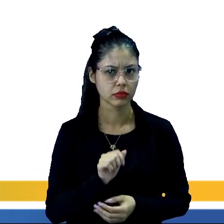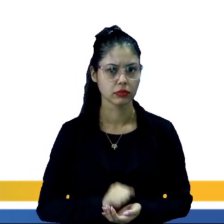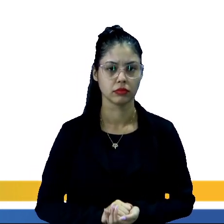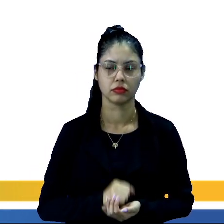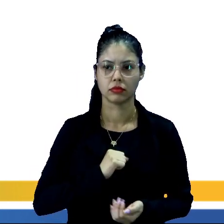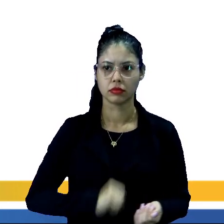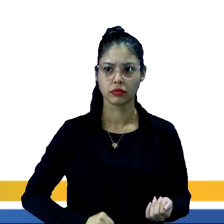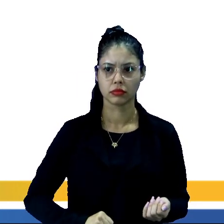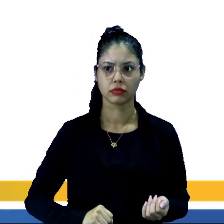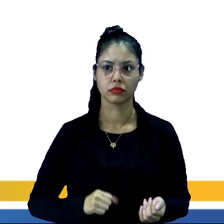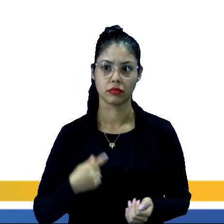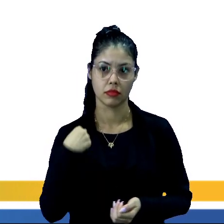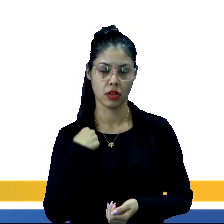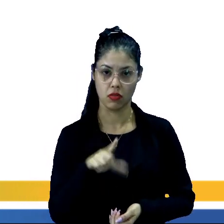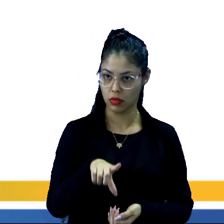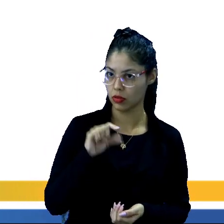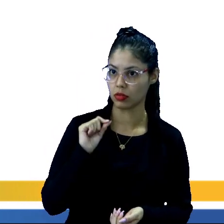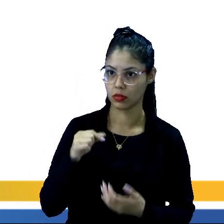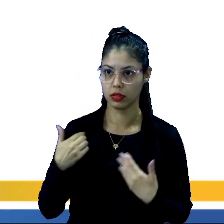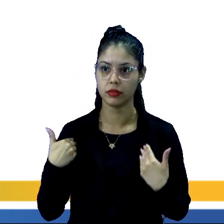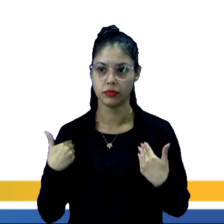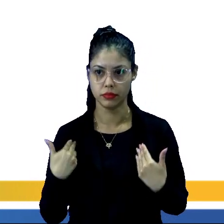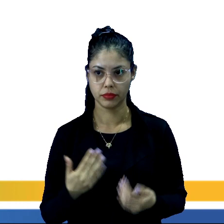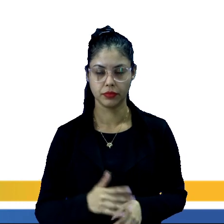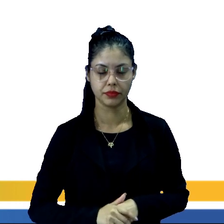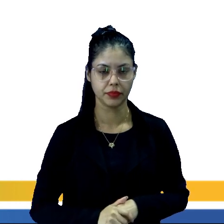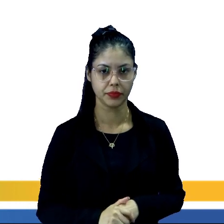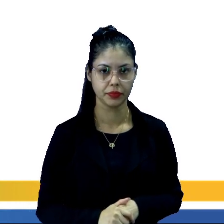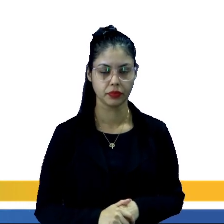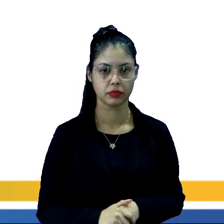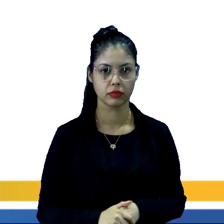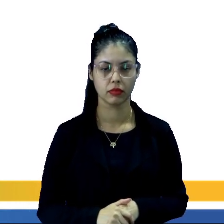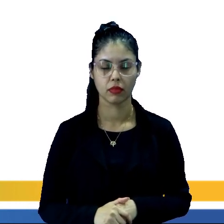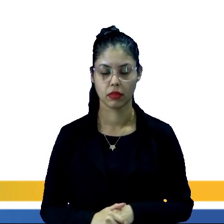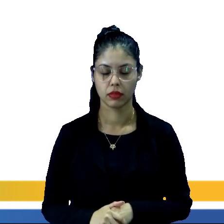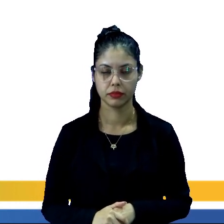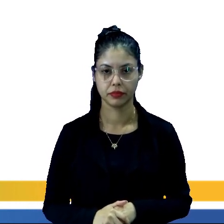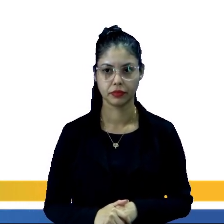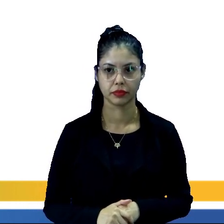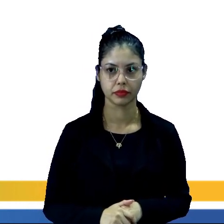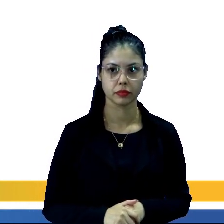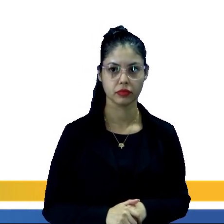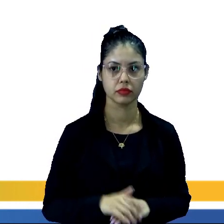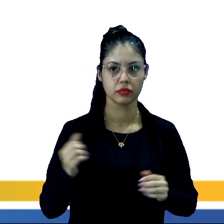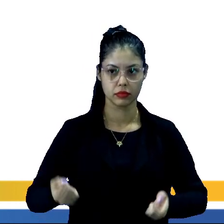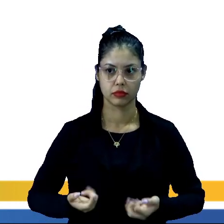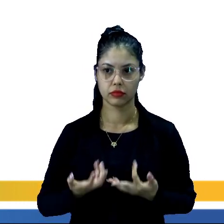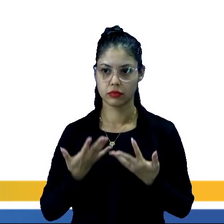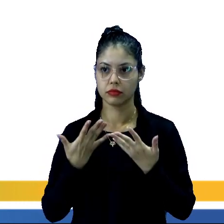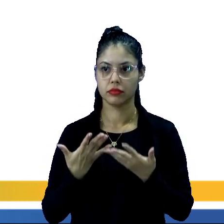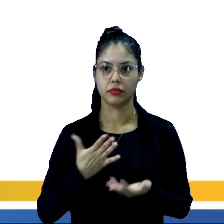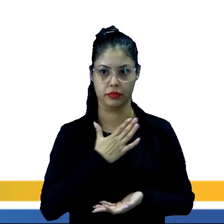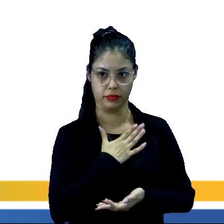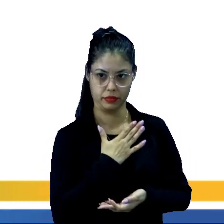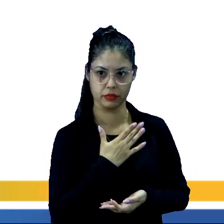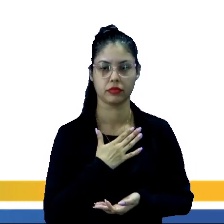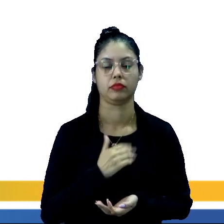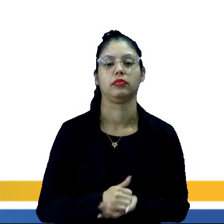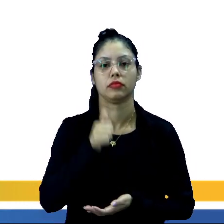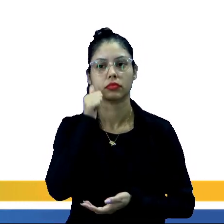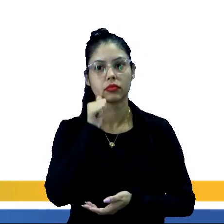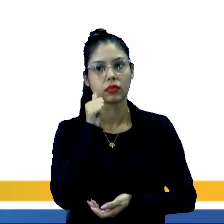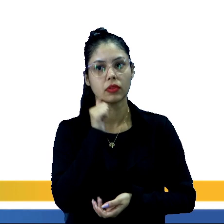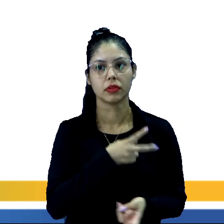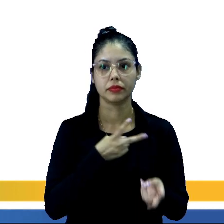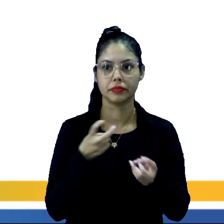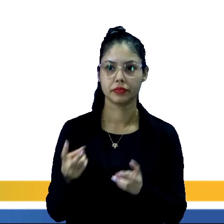lo decido eu. Então, isso quem decide sou eu, né? Aí, uma manifestação pacífica de uma mulher,